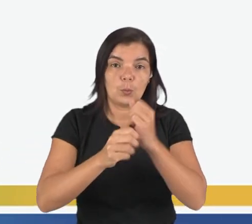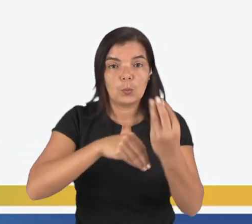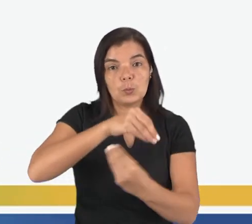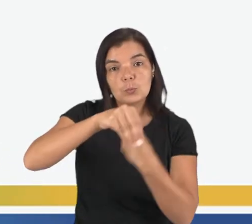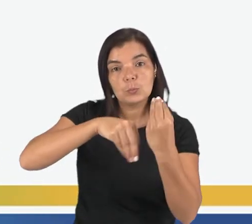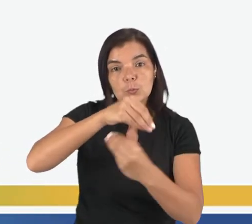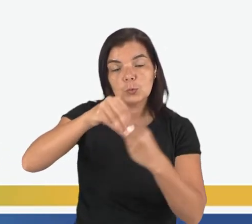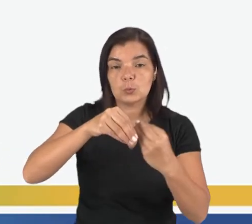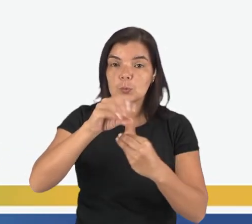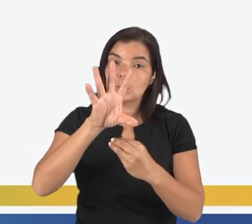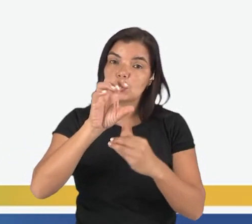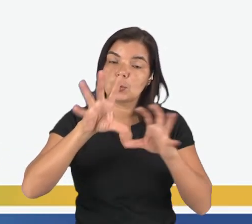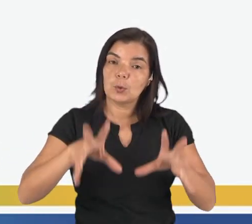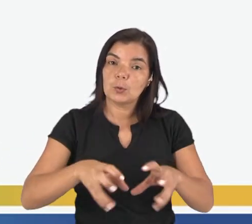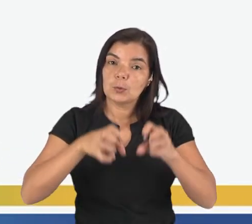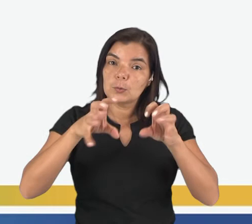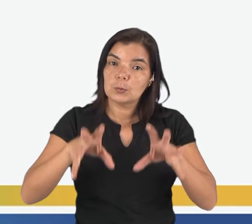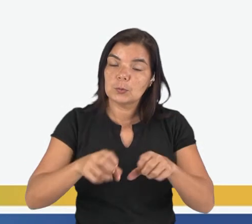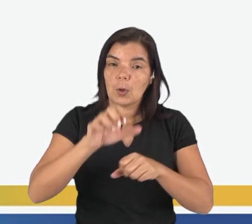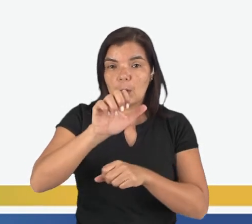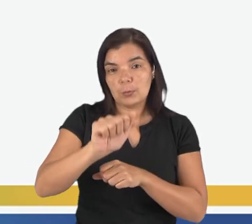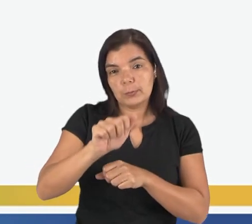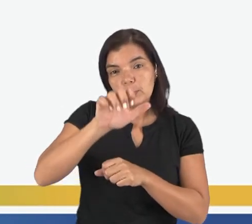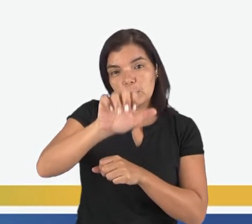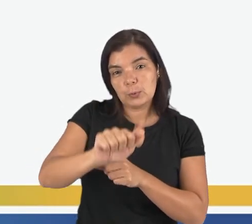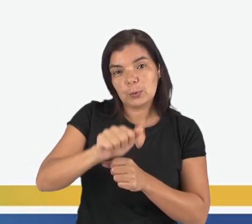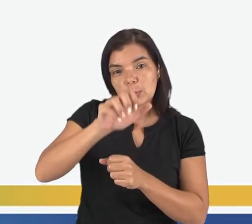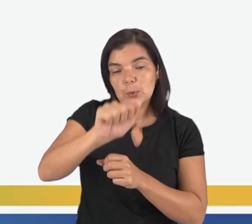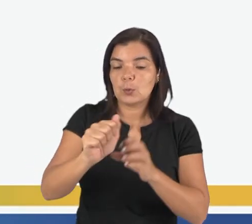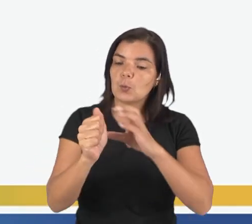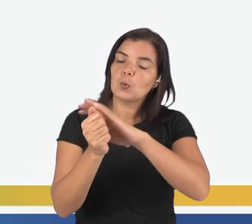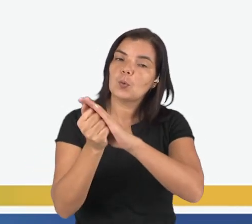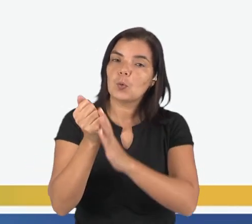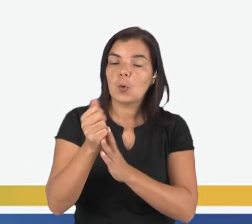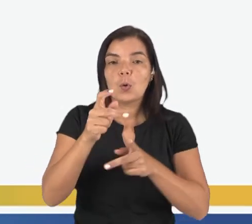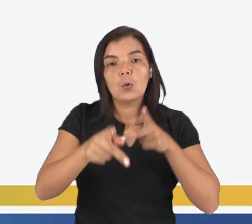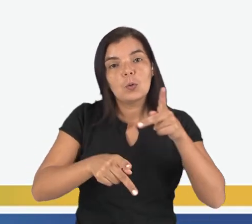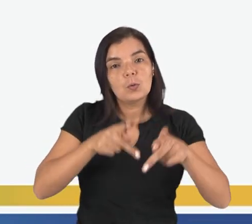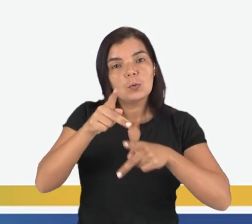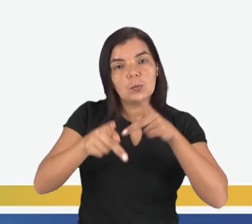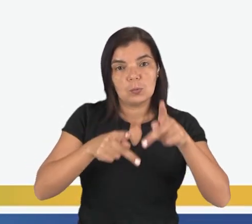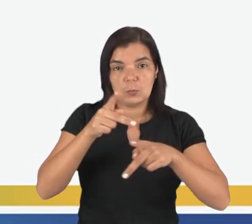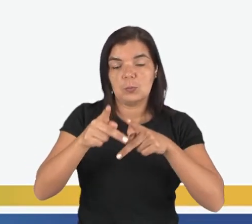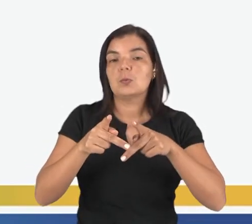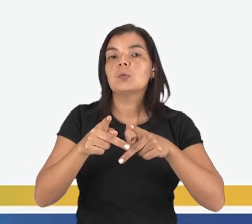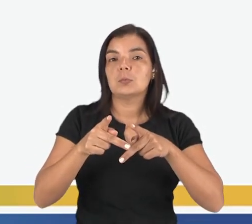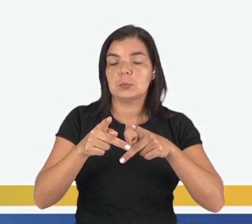tudo com os dedos, até fazer uma massa espessa, o que a população